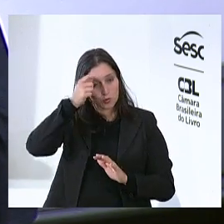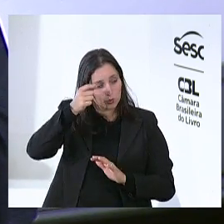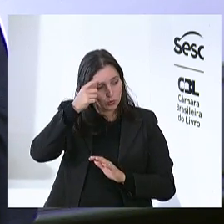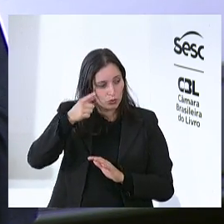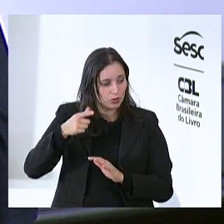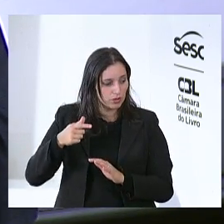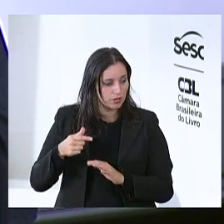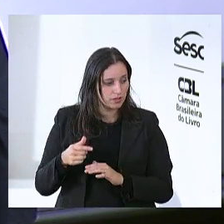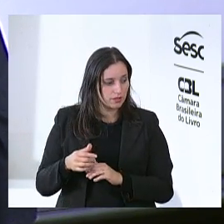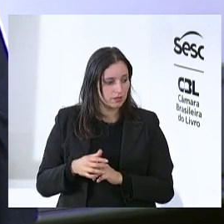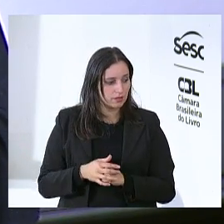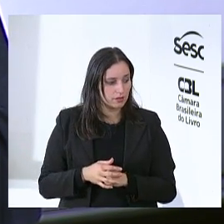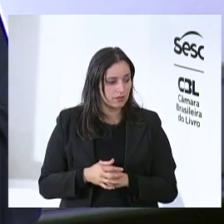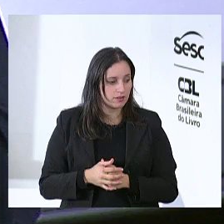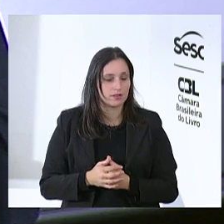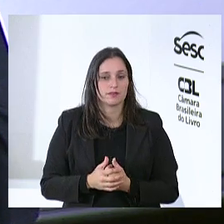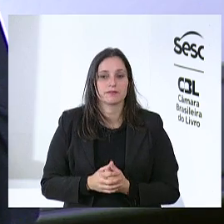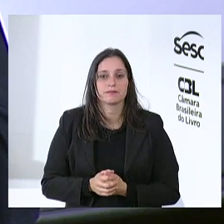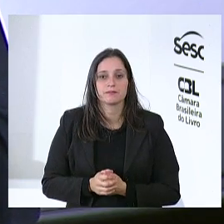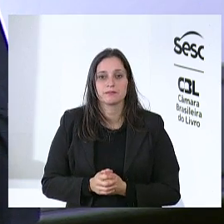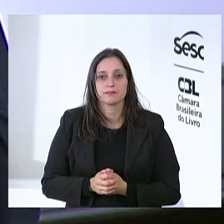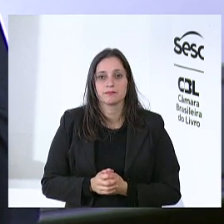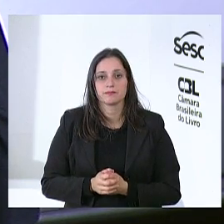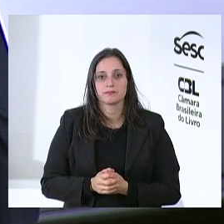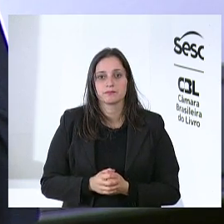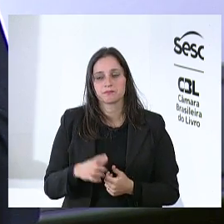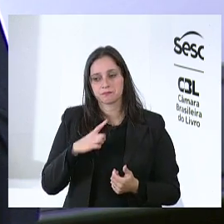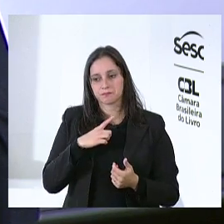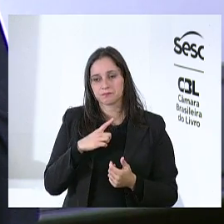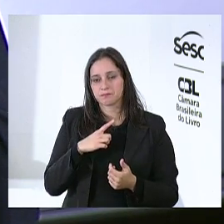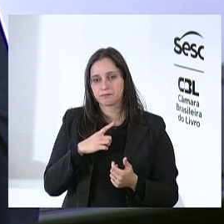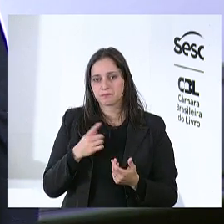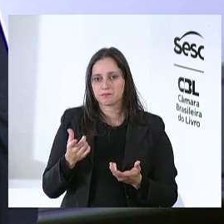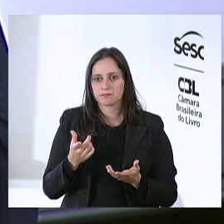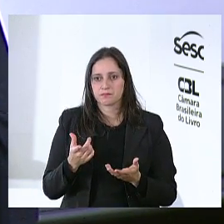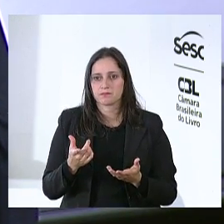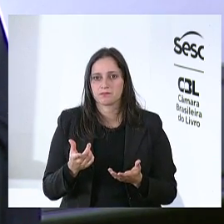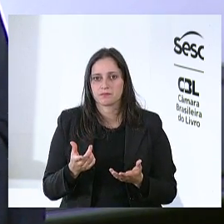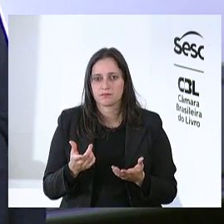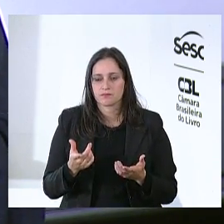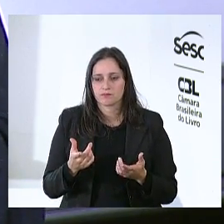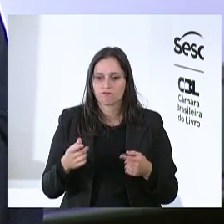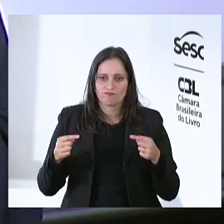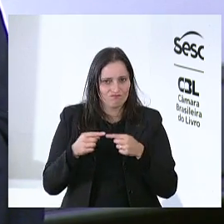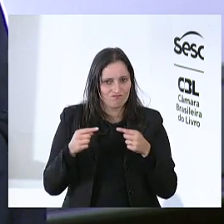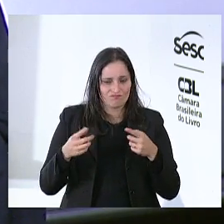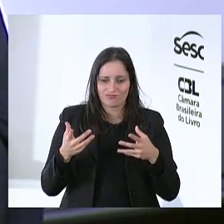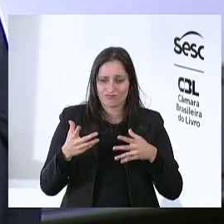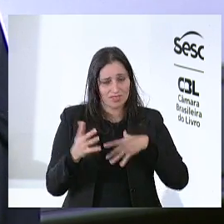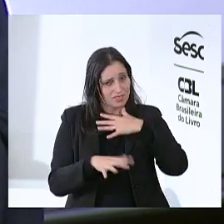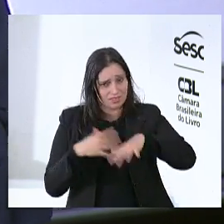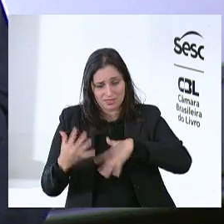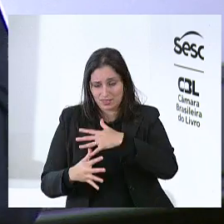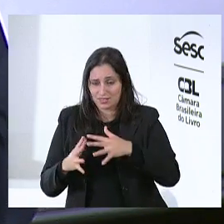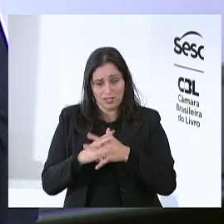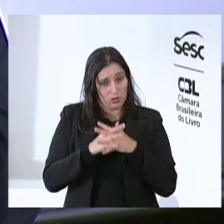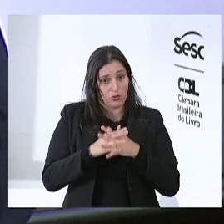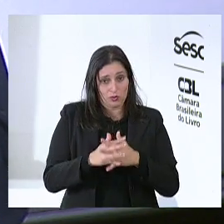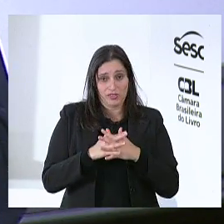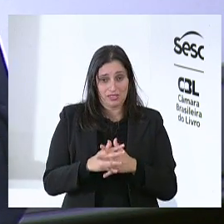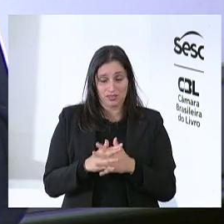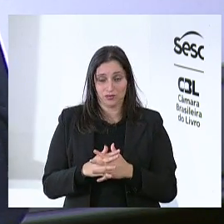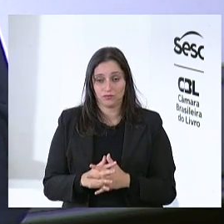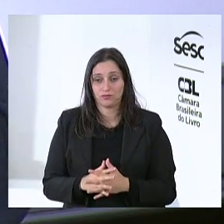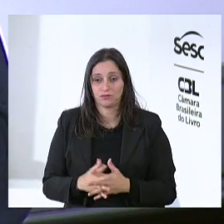que é lidar com isso, que é a questão de uma completa confusão, que qualquer cidadão, ou pelo menos uma boa